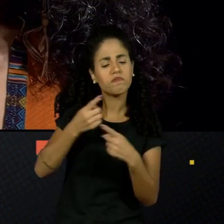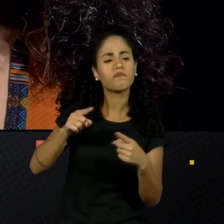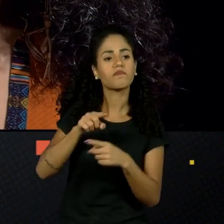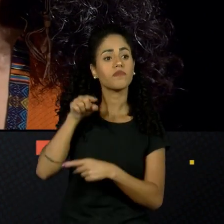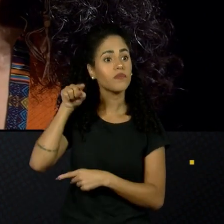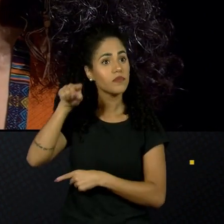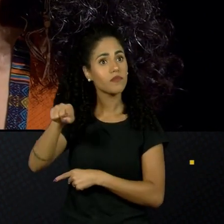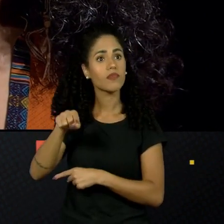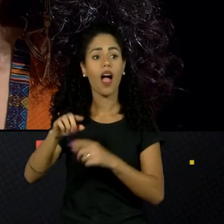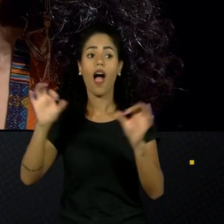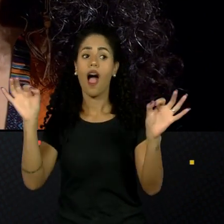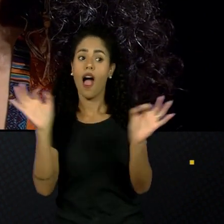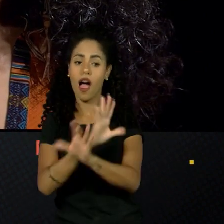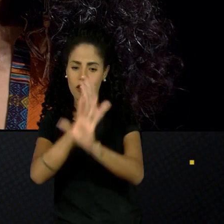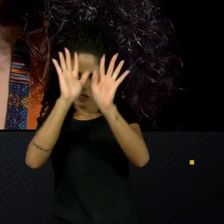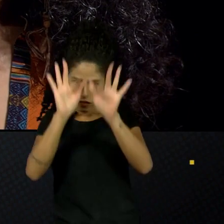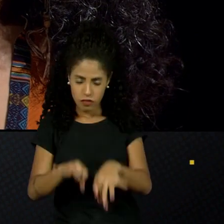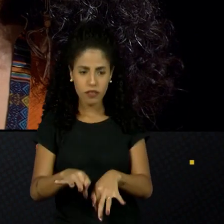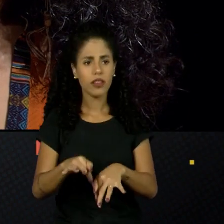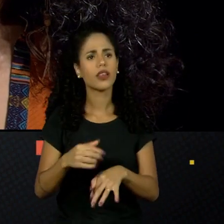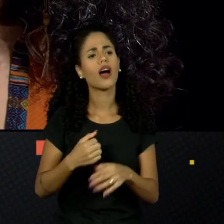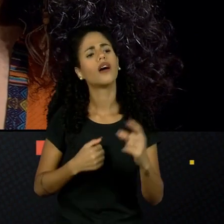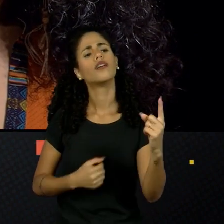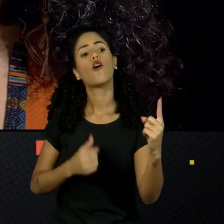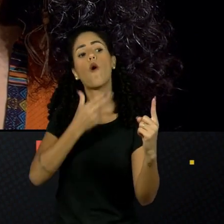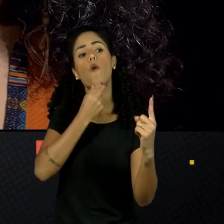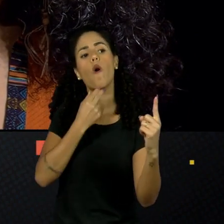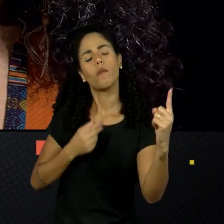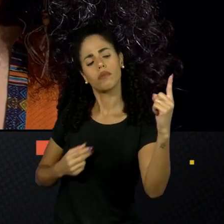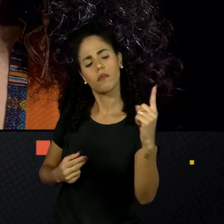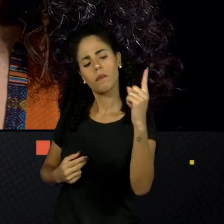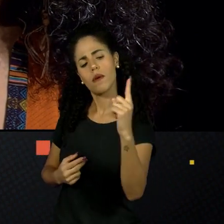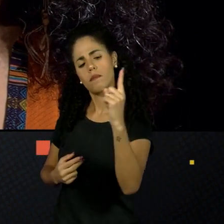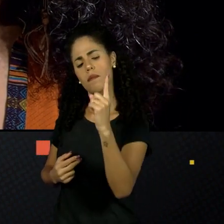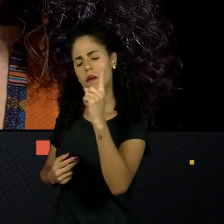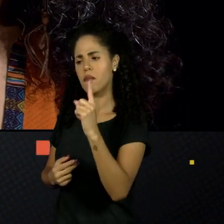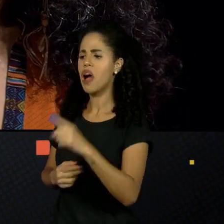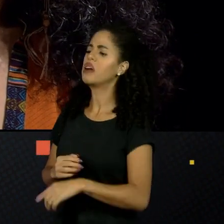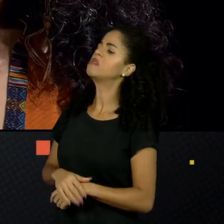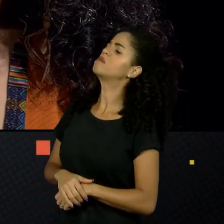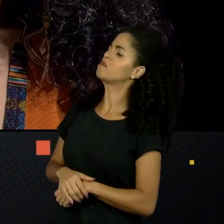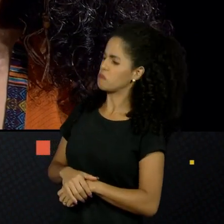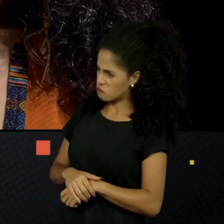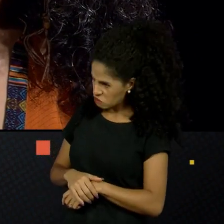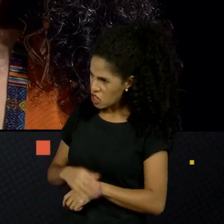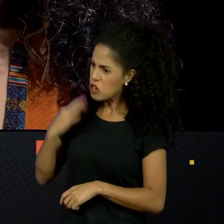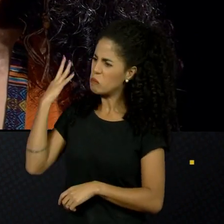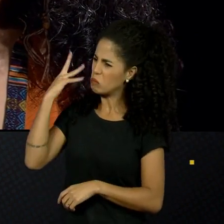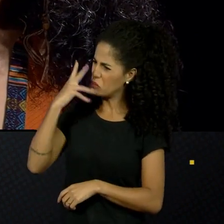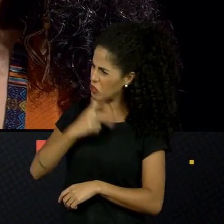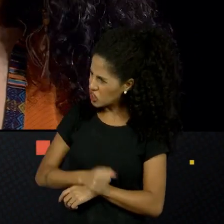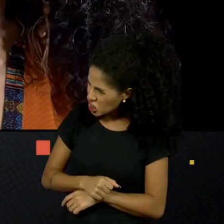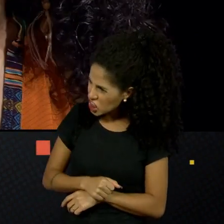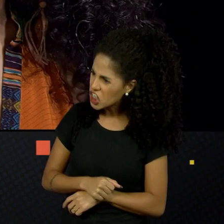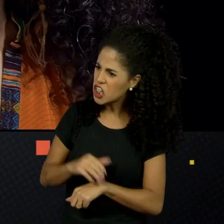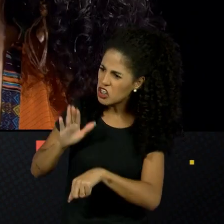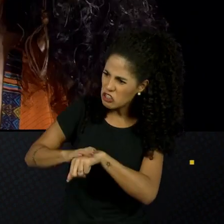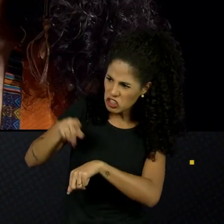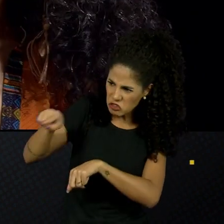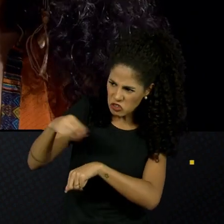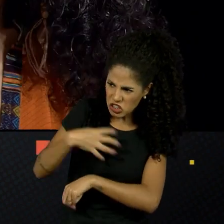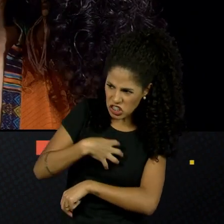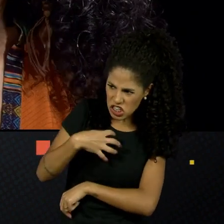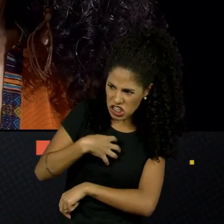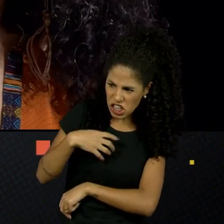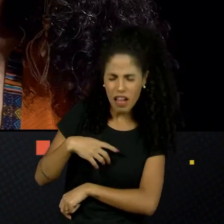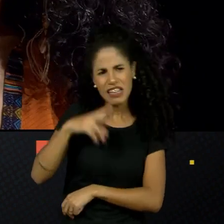gente terminou de cantar Malibetúlia, veio um rapaz e falou: cara, bonita essa moda importada de vocês.